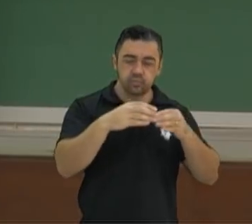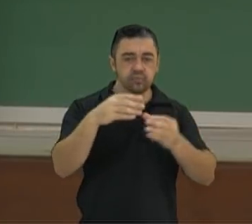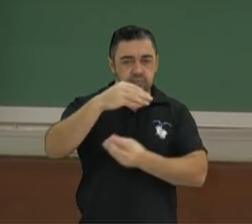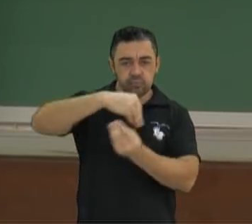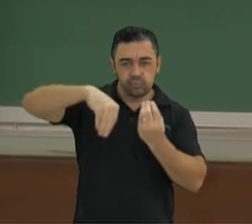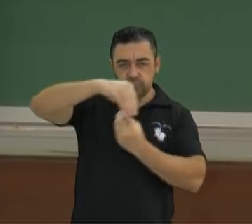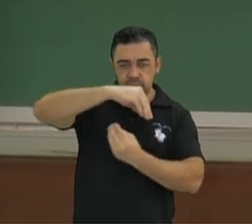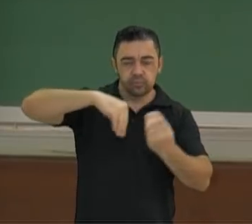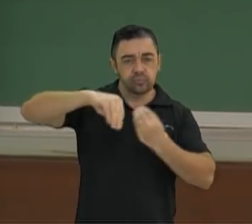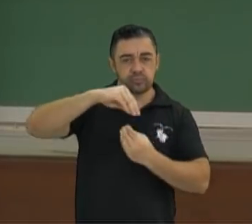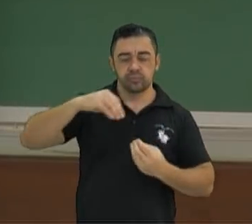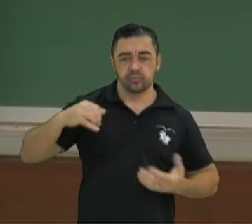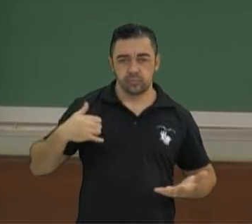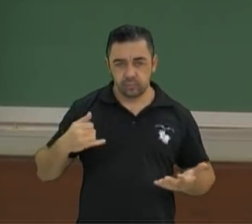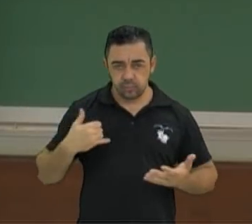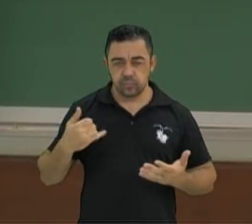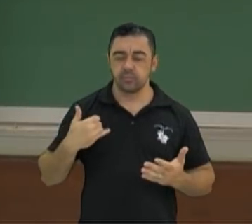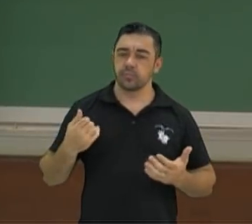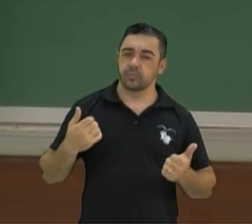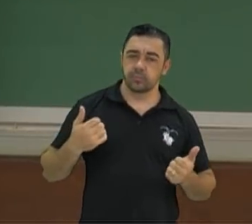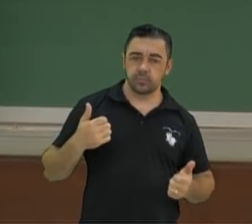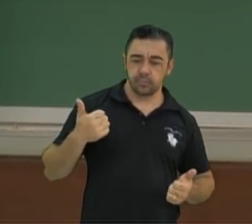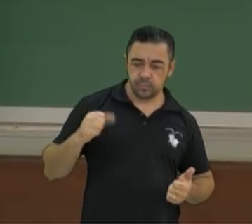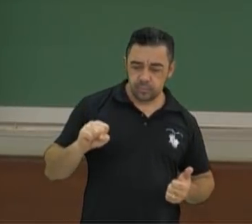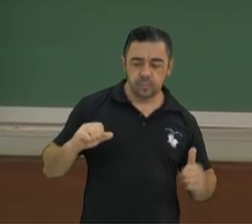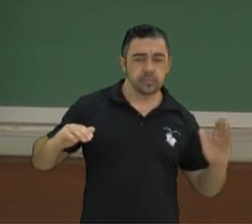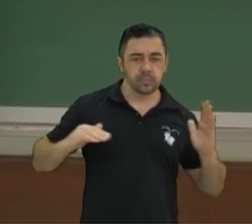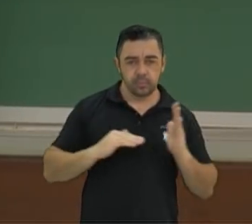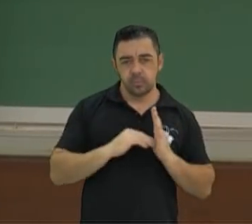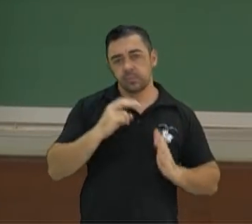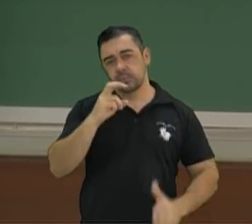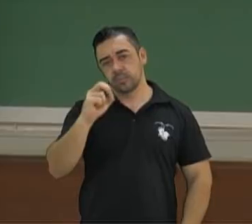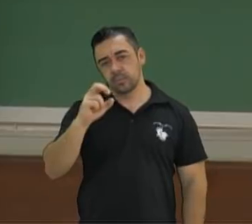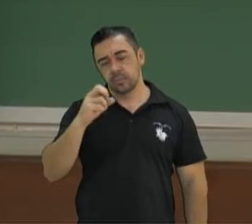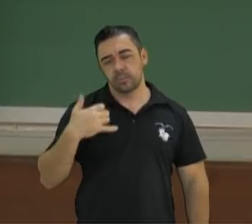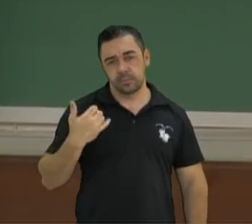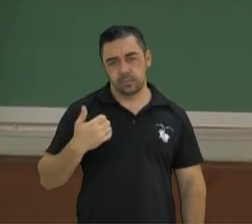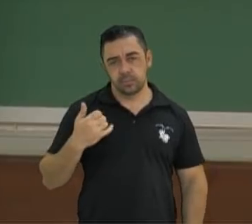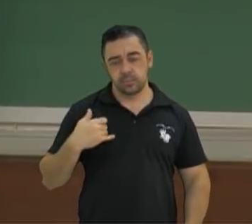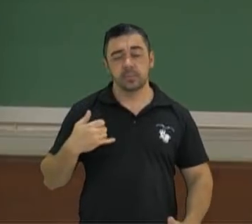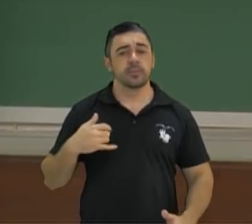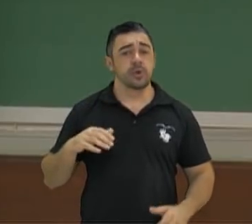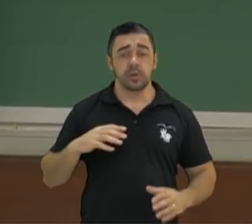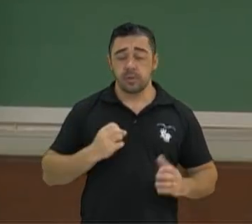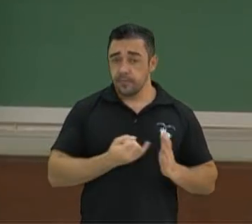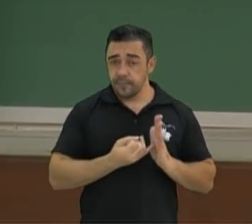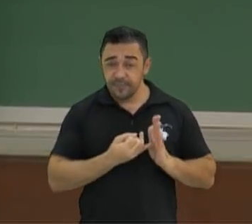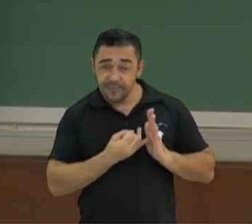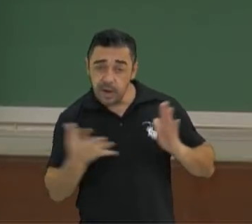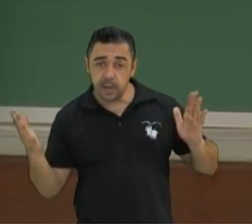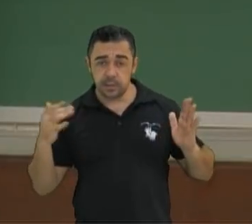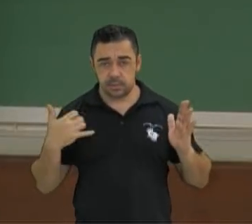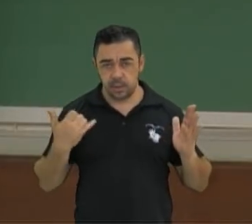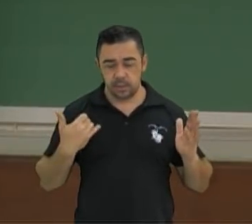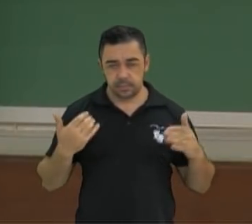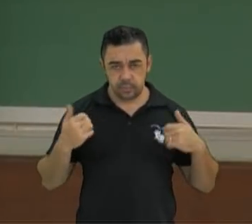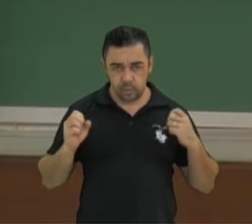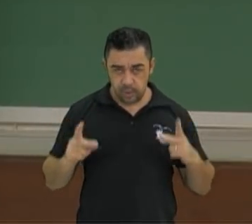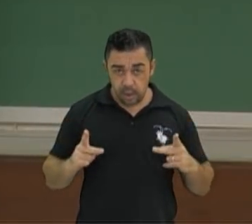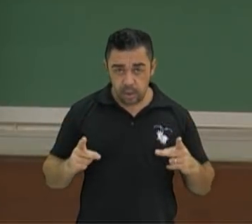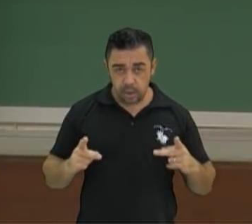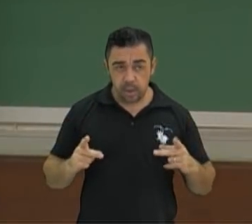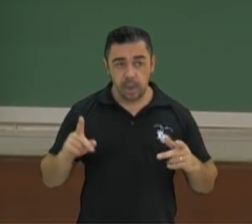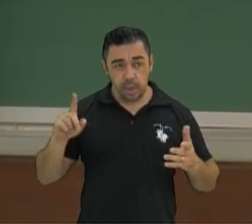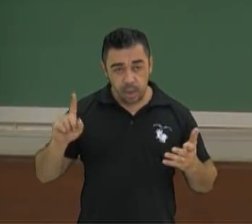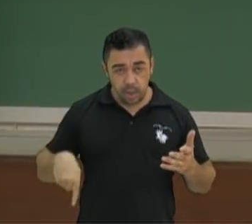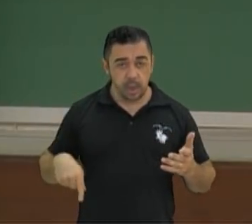né, de forma variada. Eleitores de 18, 30, 50 anos ou mais, ok? Então, tem